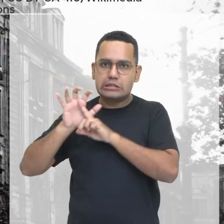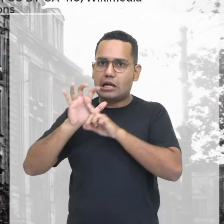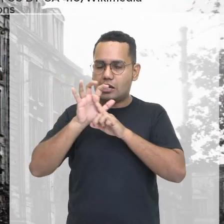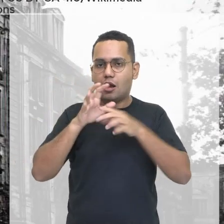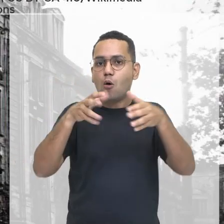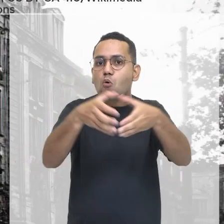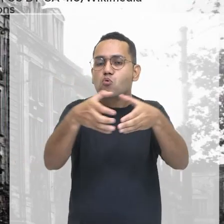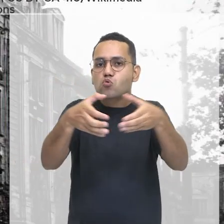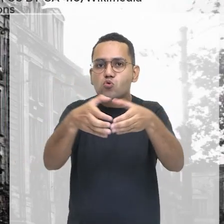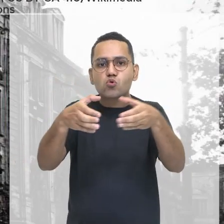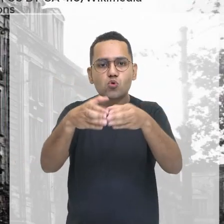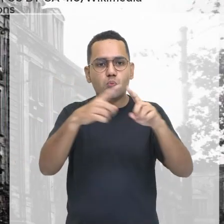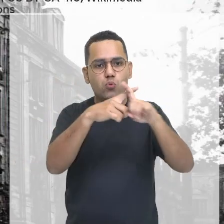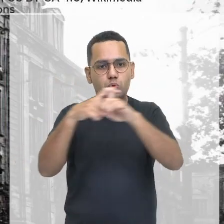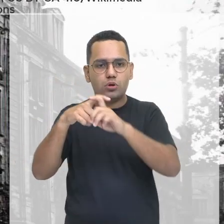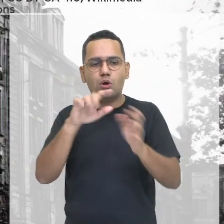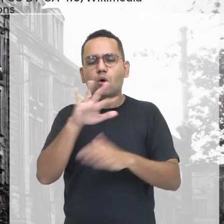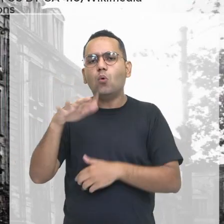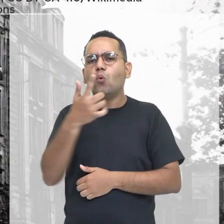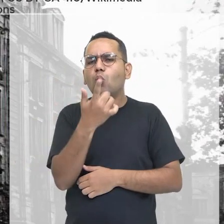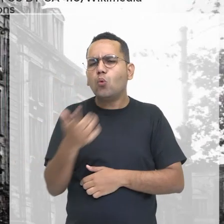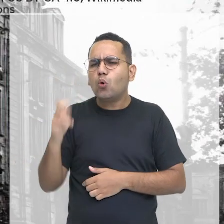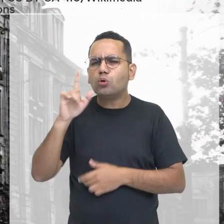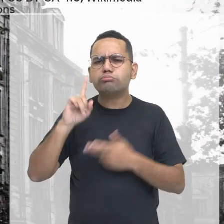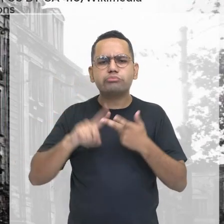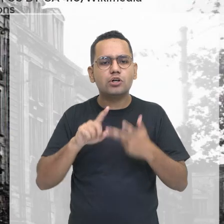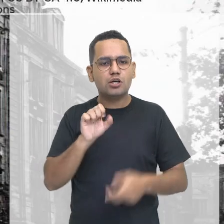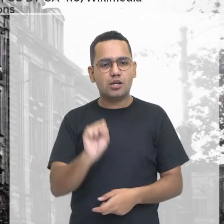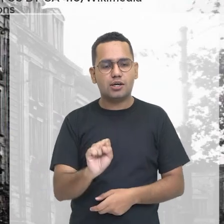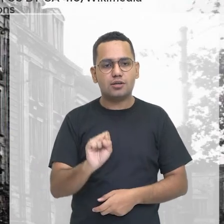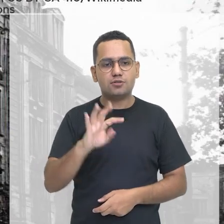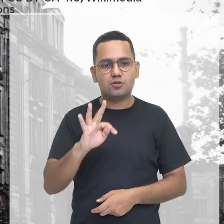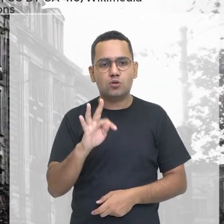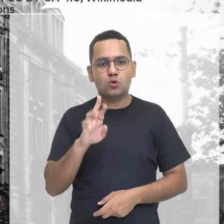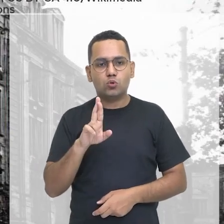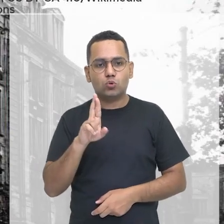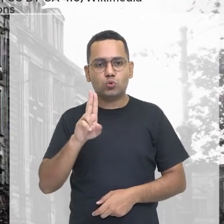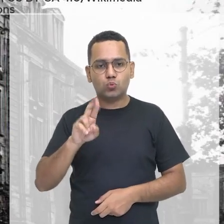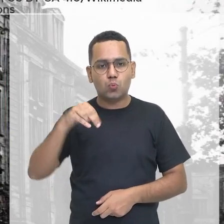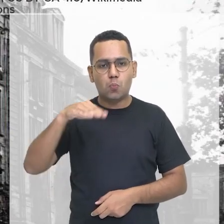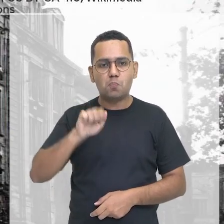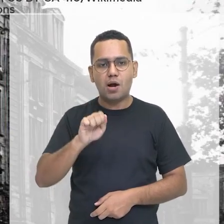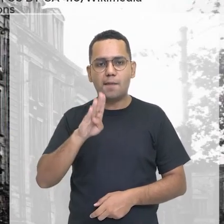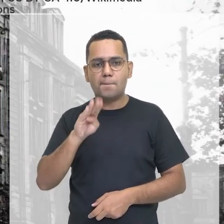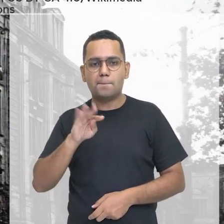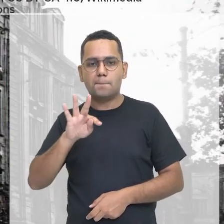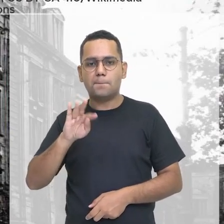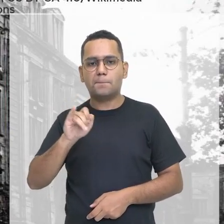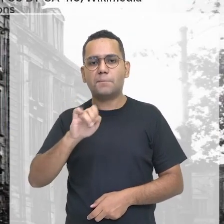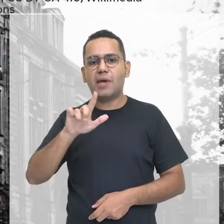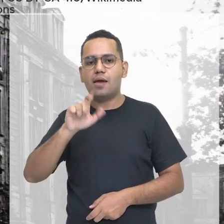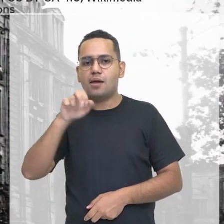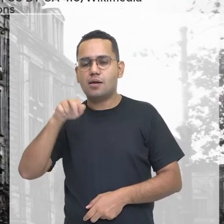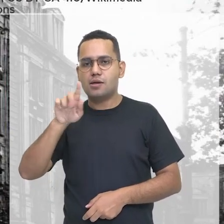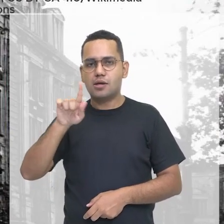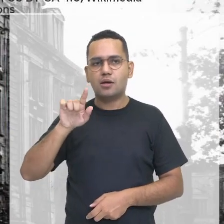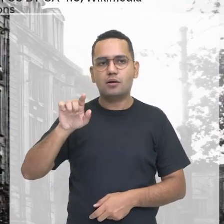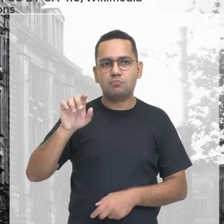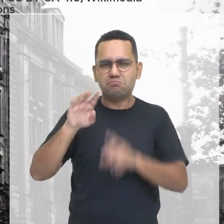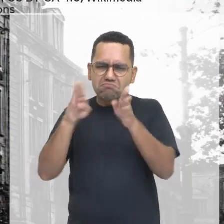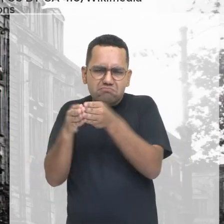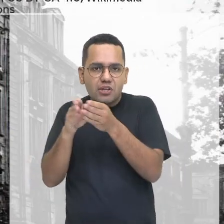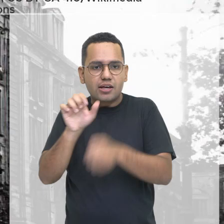a Sturmbannbullen, SA. Eu não sou muito boa em alemão, tá,